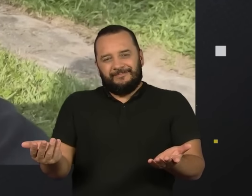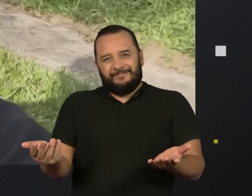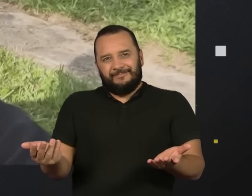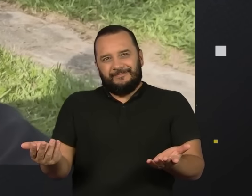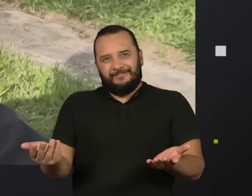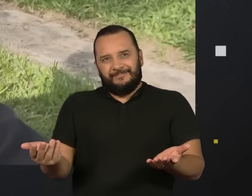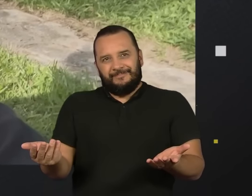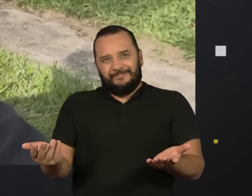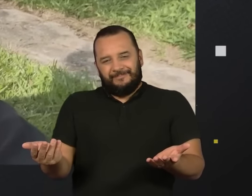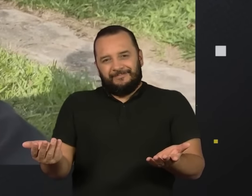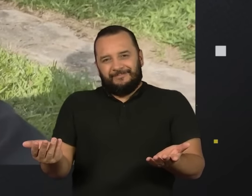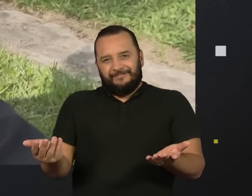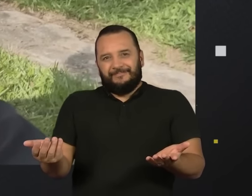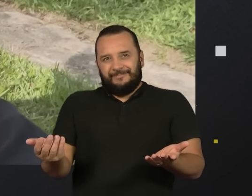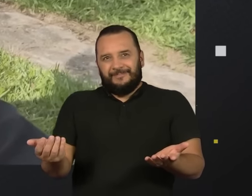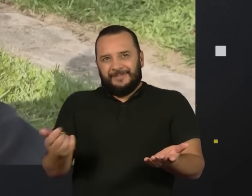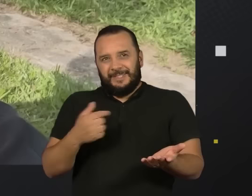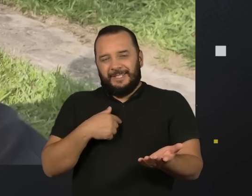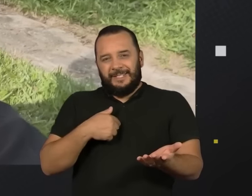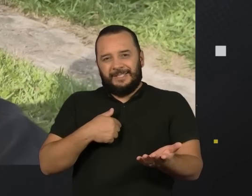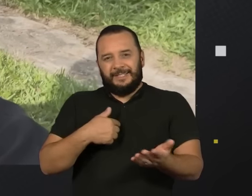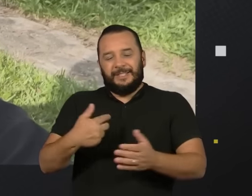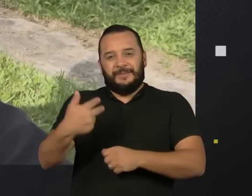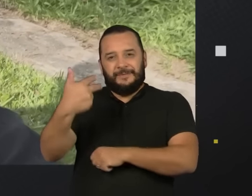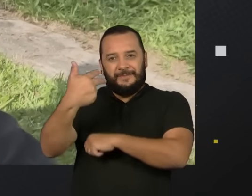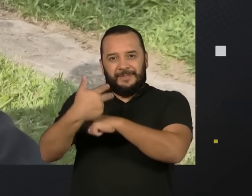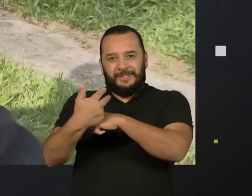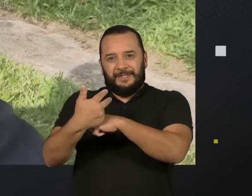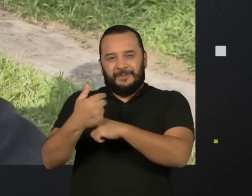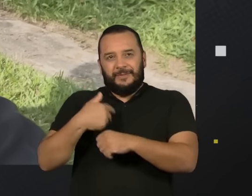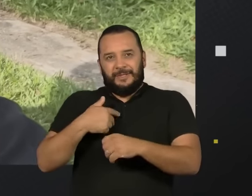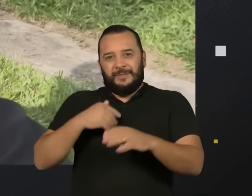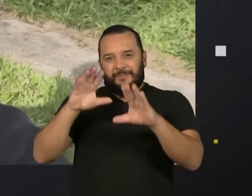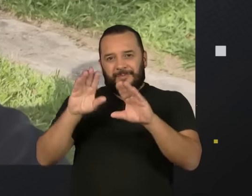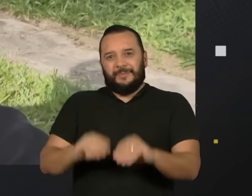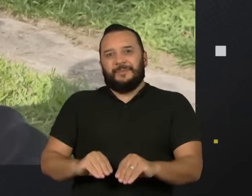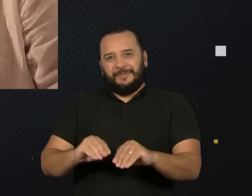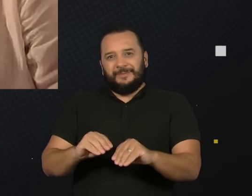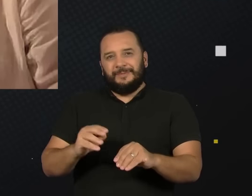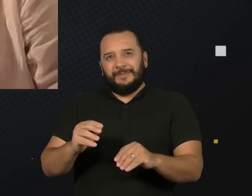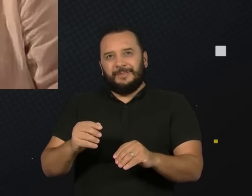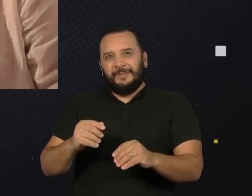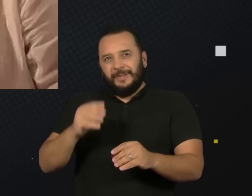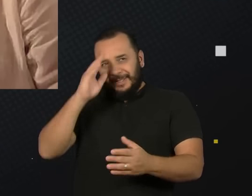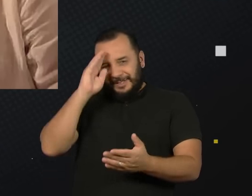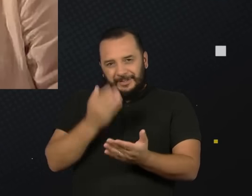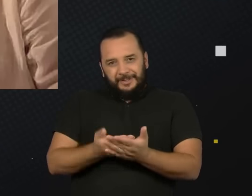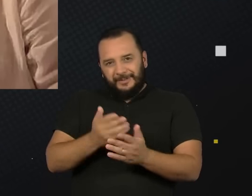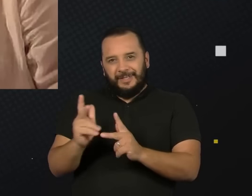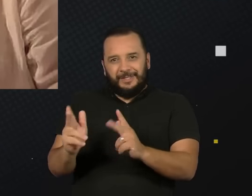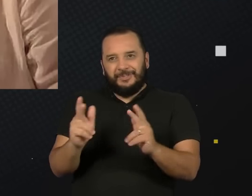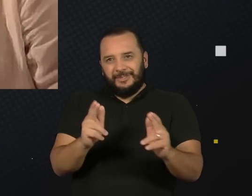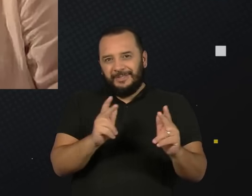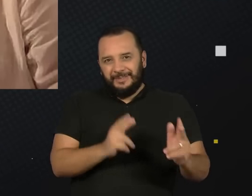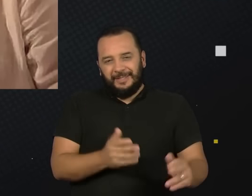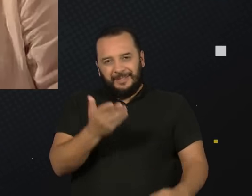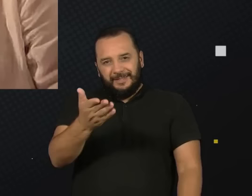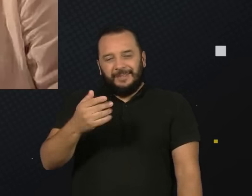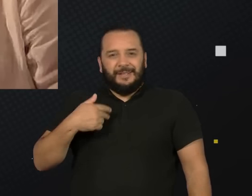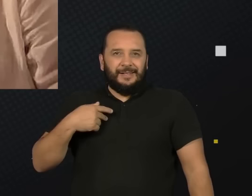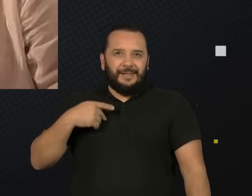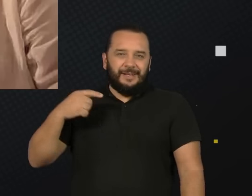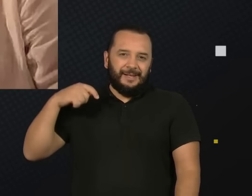Já era para eu ter dado pause nesse vídeo várias vezes, porque eu tô confiando que alguém vai editar. Um ator como